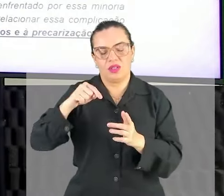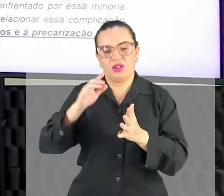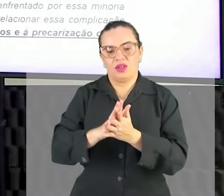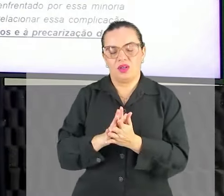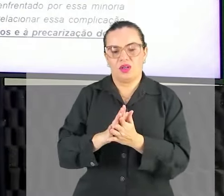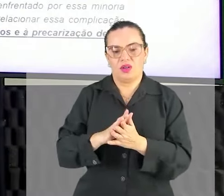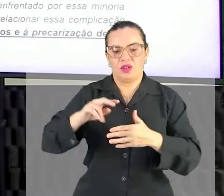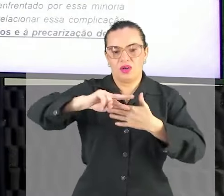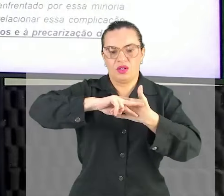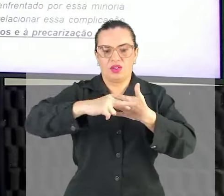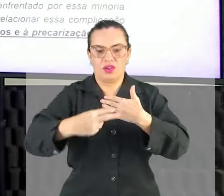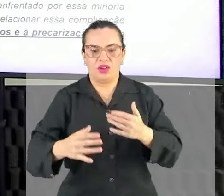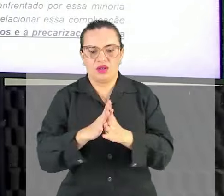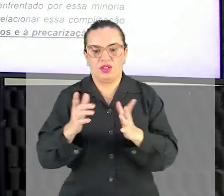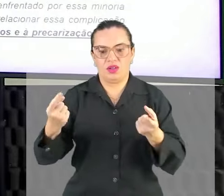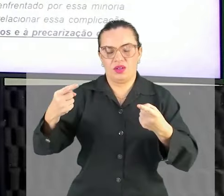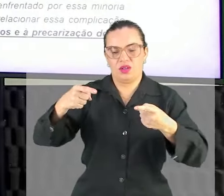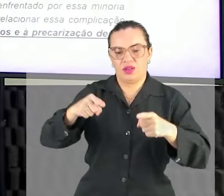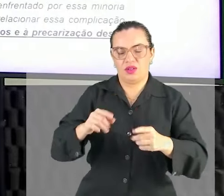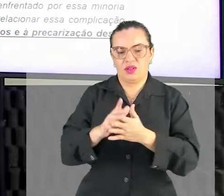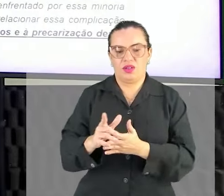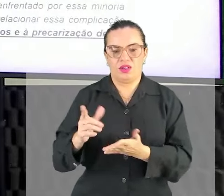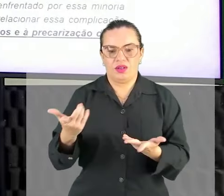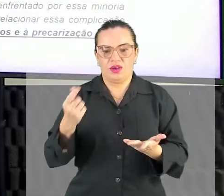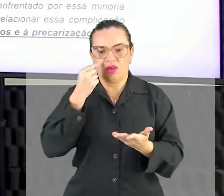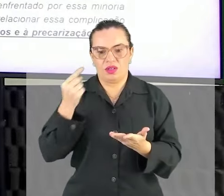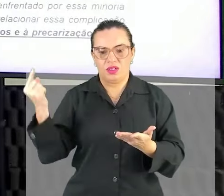uma marca do desafio enfrentado por essa